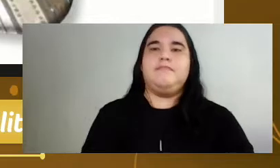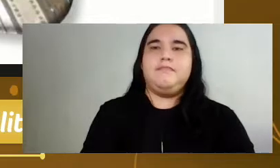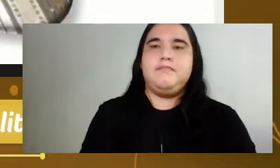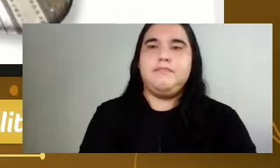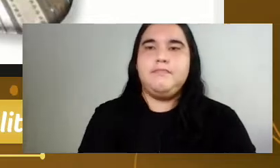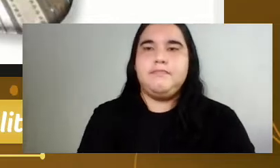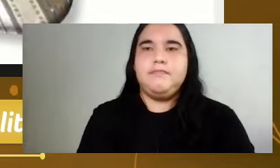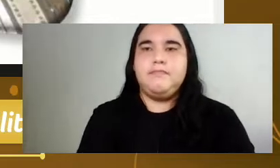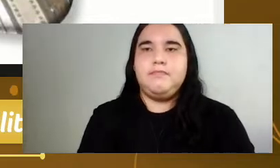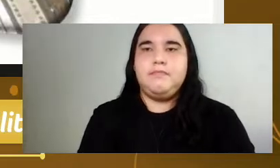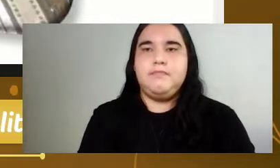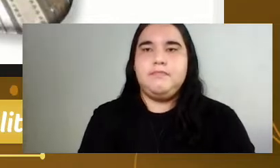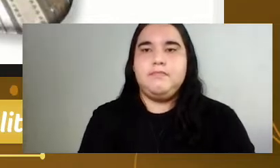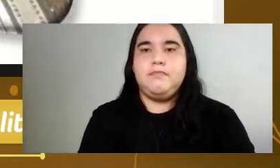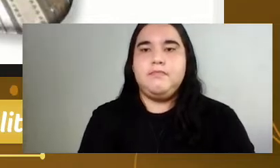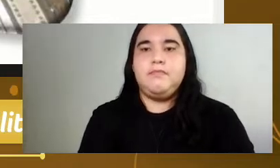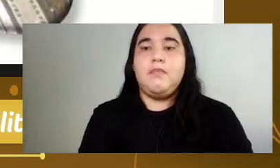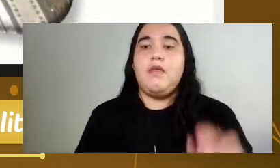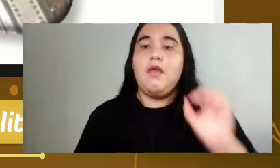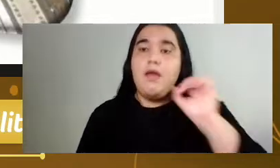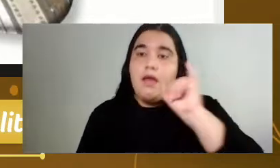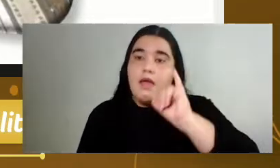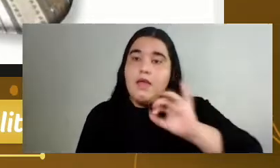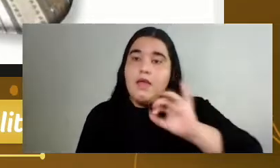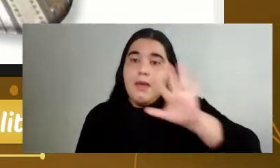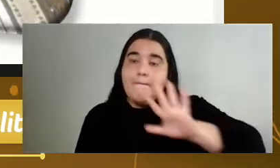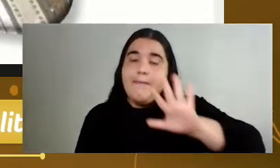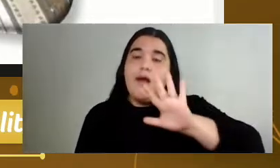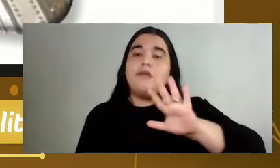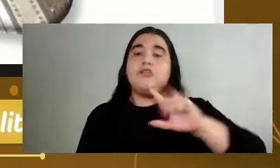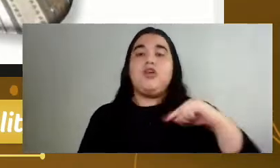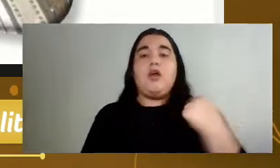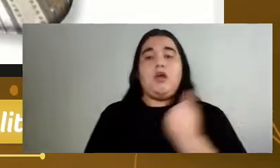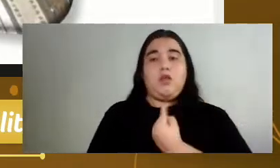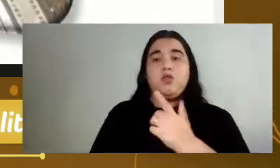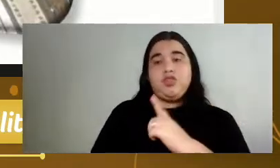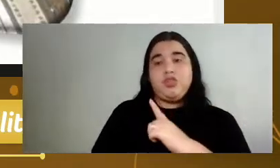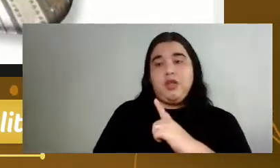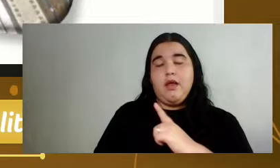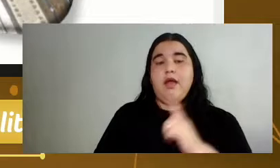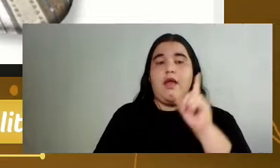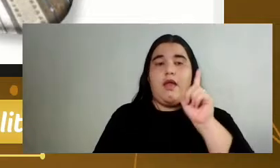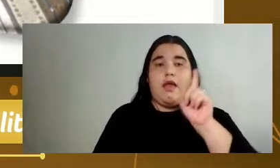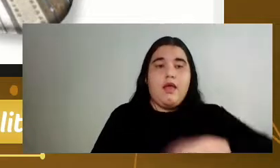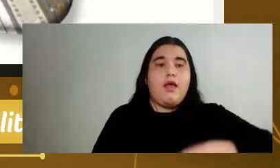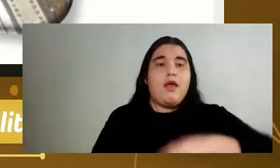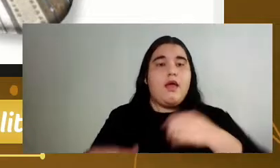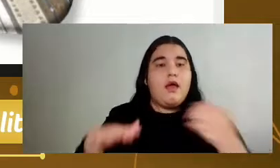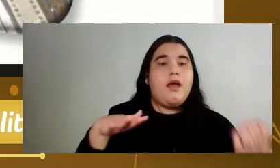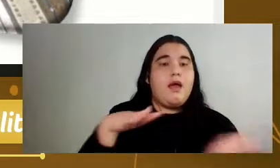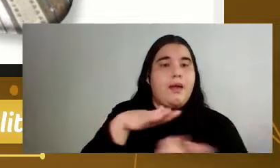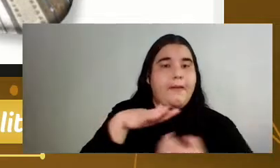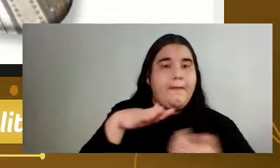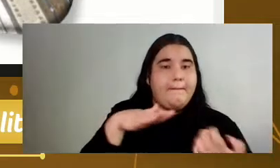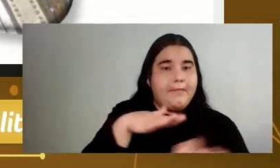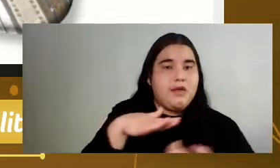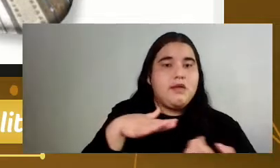Essa fonte de imagens que a gente tem, que a gente contratou junto com esse serviço, quem fornece é a Maxar, através das